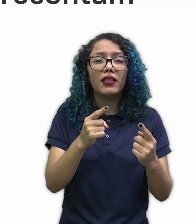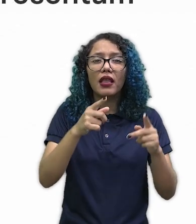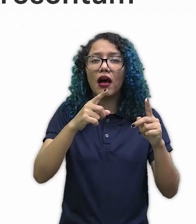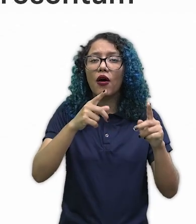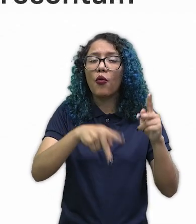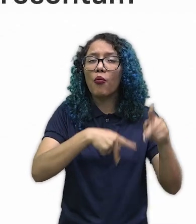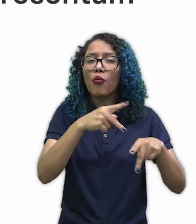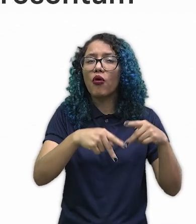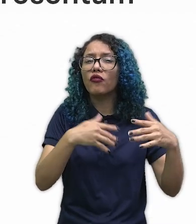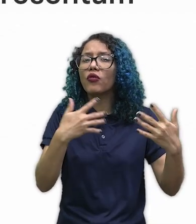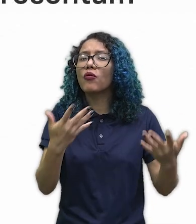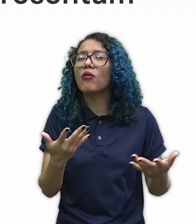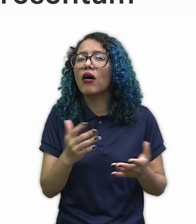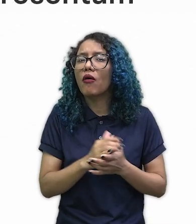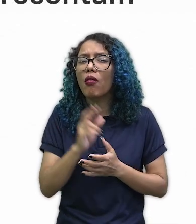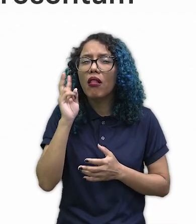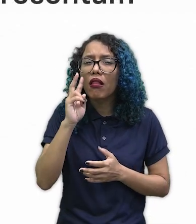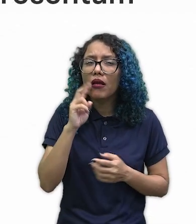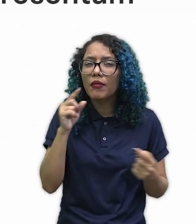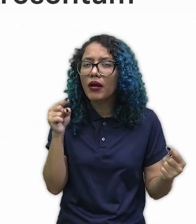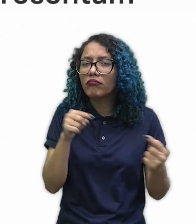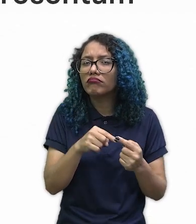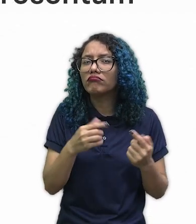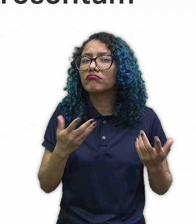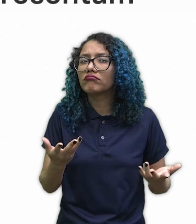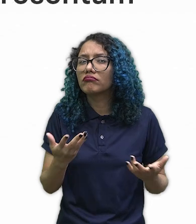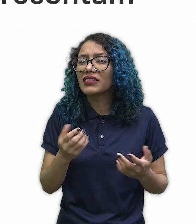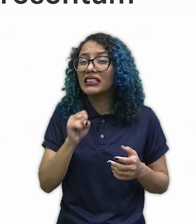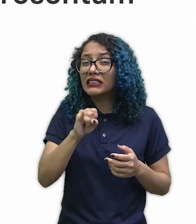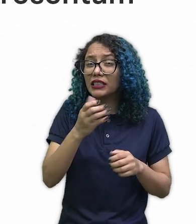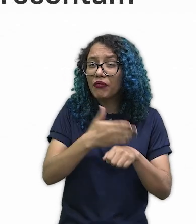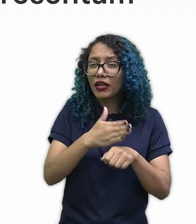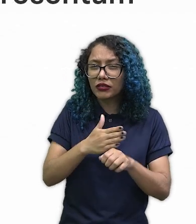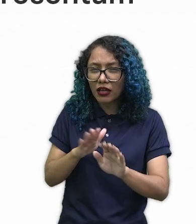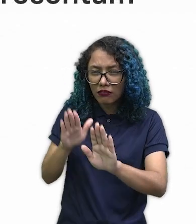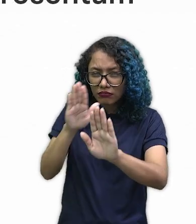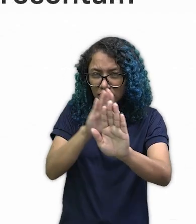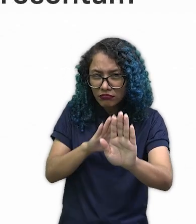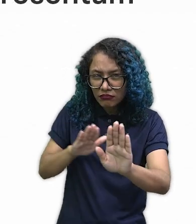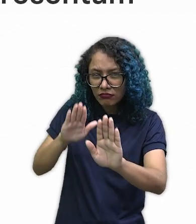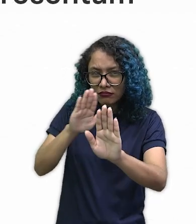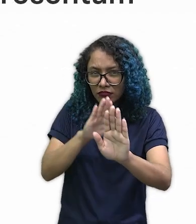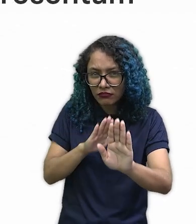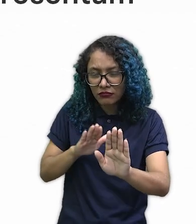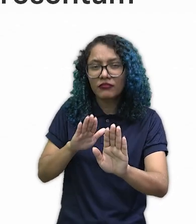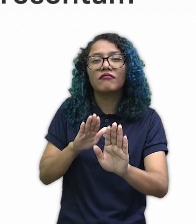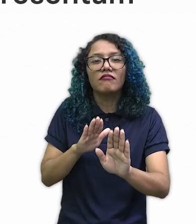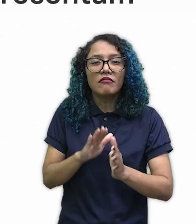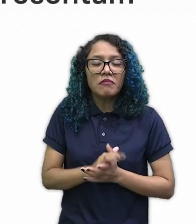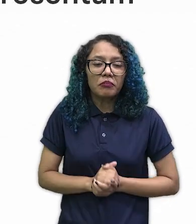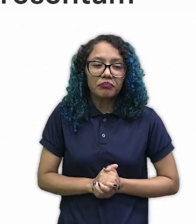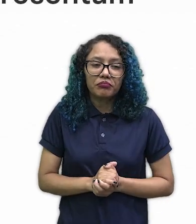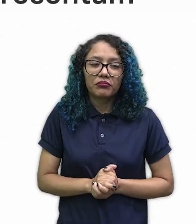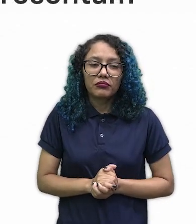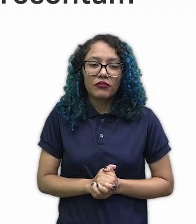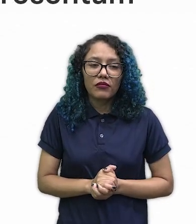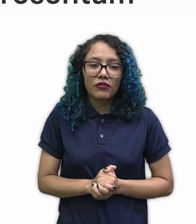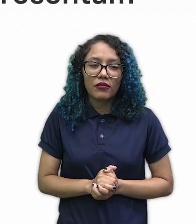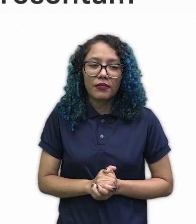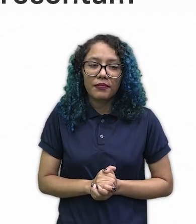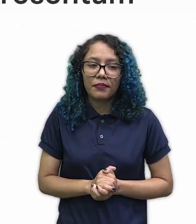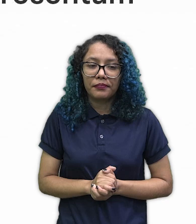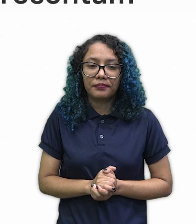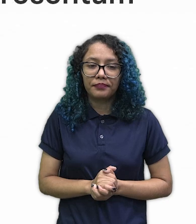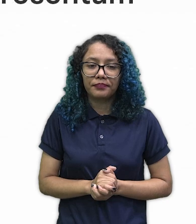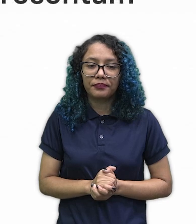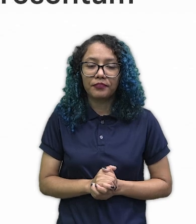gente vem logo à mente quando a gente vê alguém praticando Kung Fu. Inclusive o próprio nome, né, já remete a esse tipo de